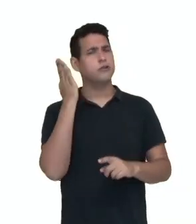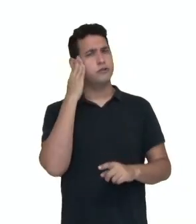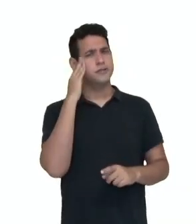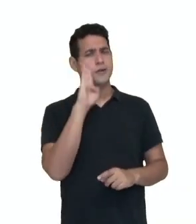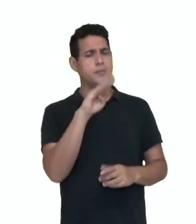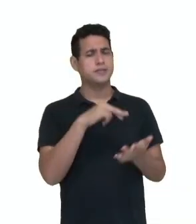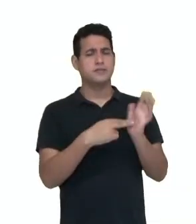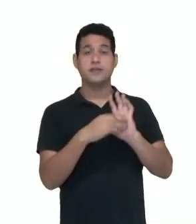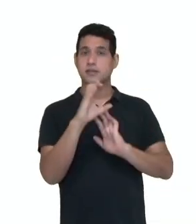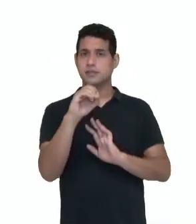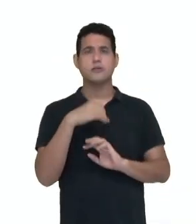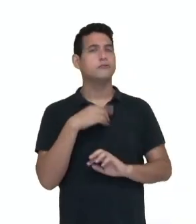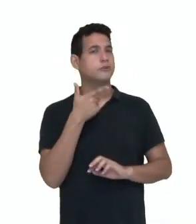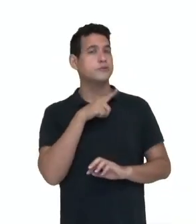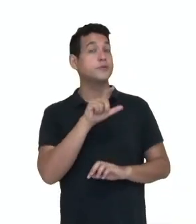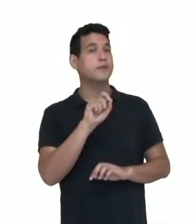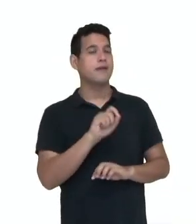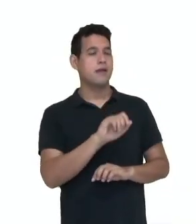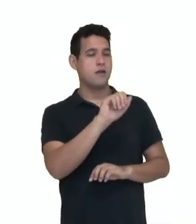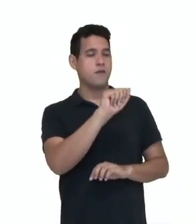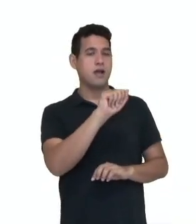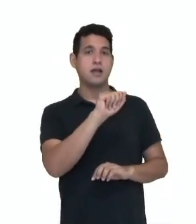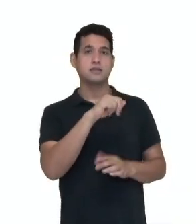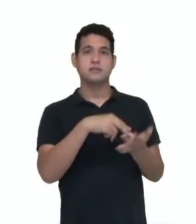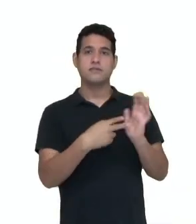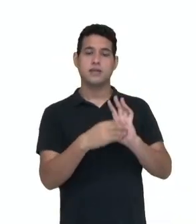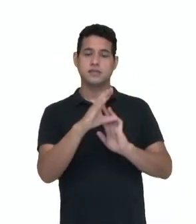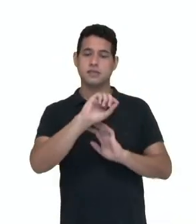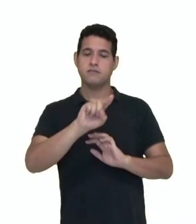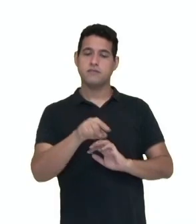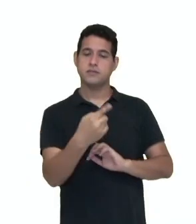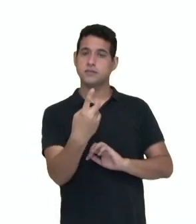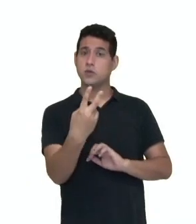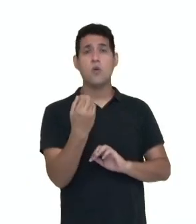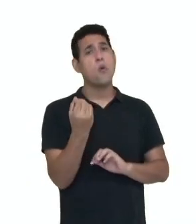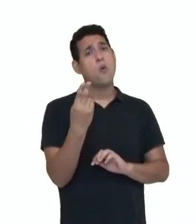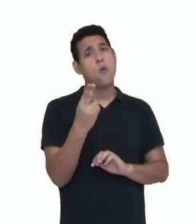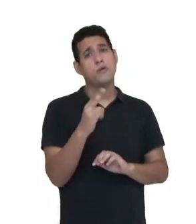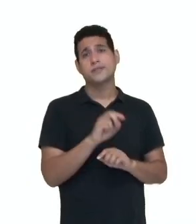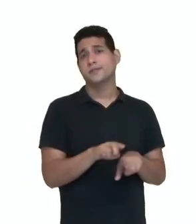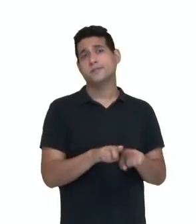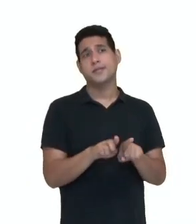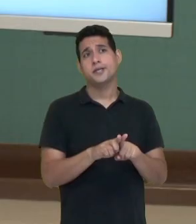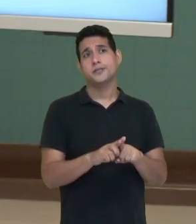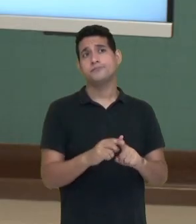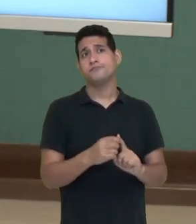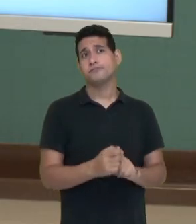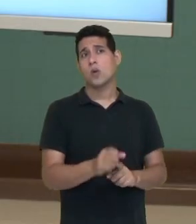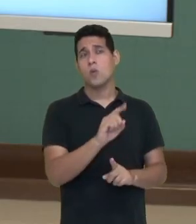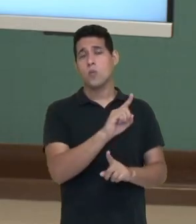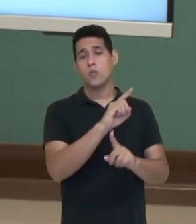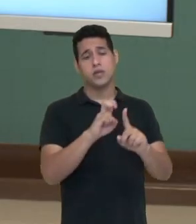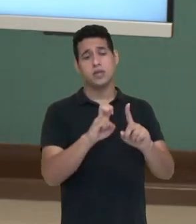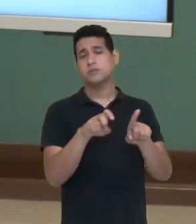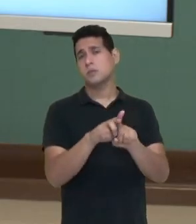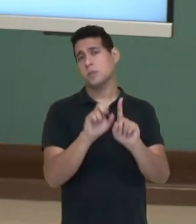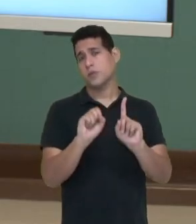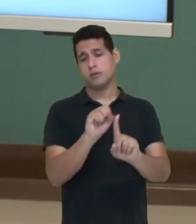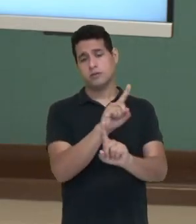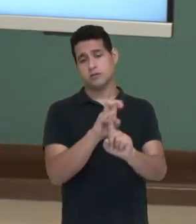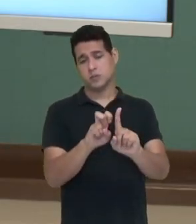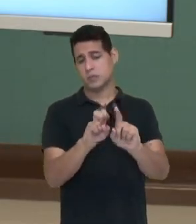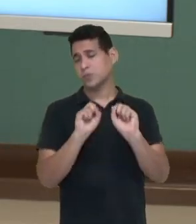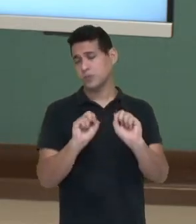0. Então, eu consigo que o a vale 0,2, ou se preferir, 1/5. Pode usar na forma fracionária ou na forma